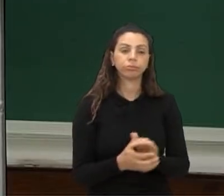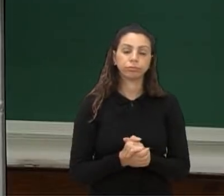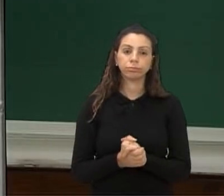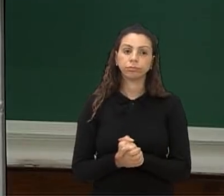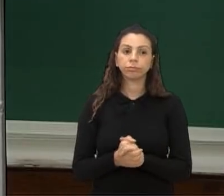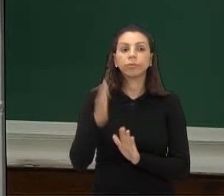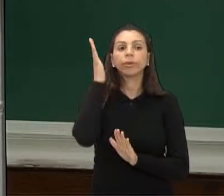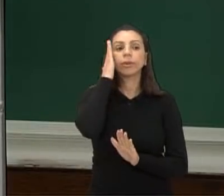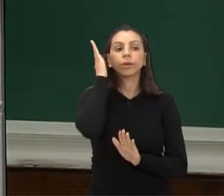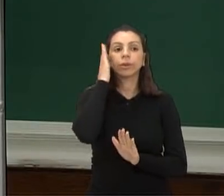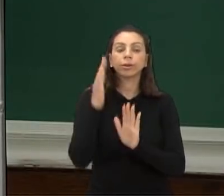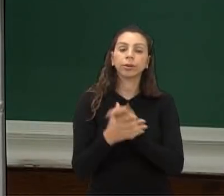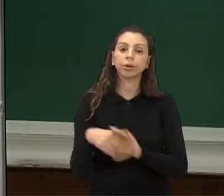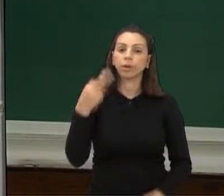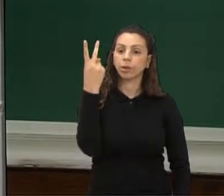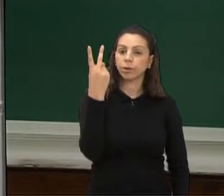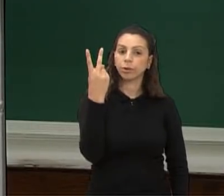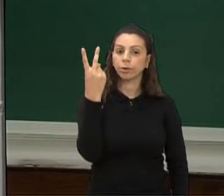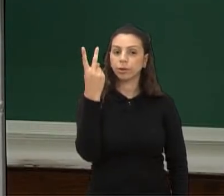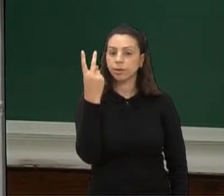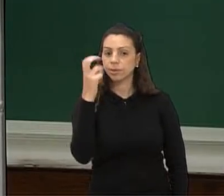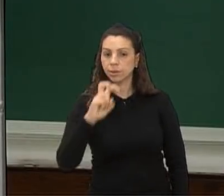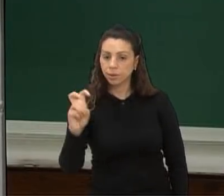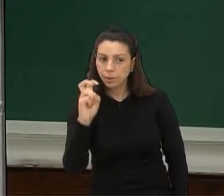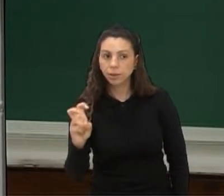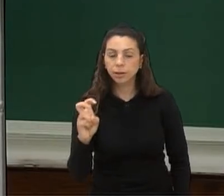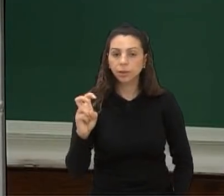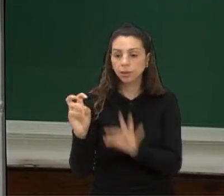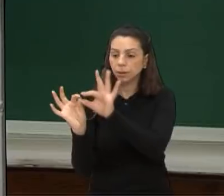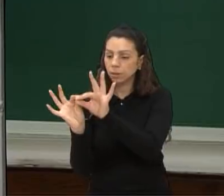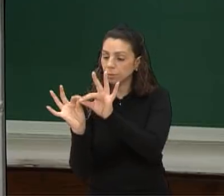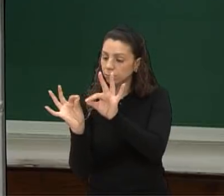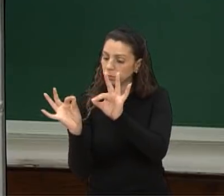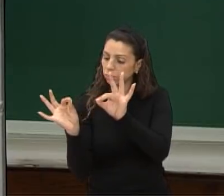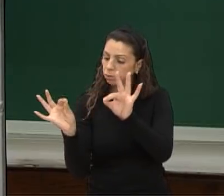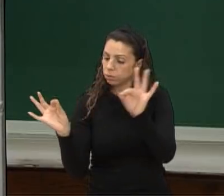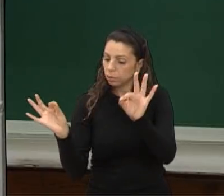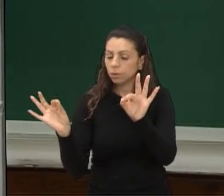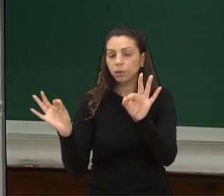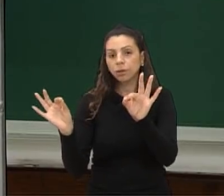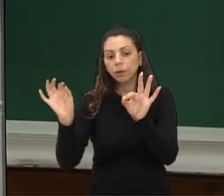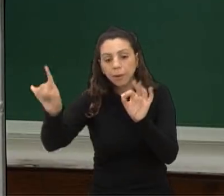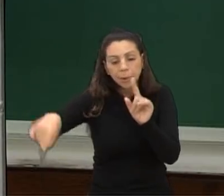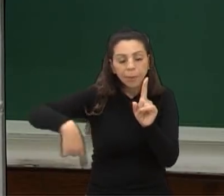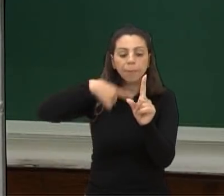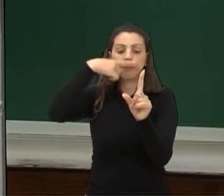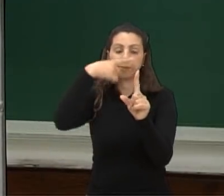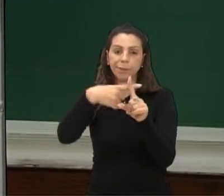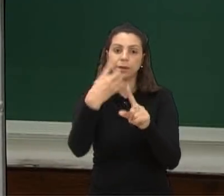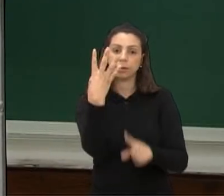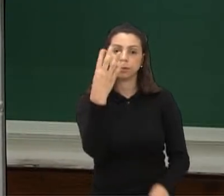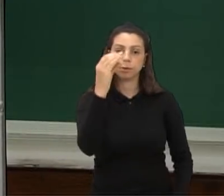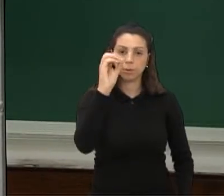desenho, tá? Agora, a gente vai conseguir calcular a distância total que essa senhora